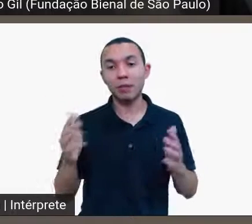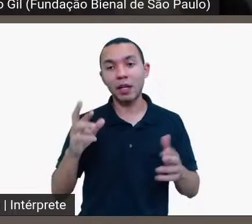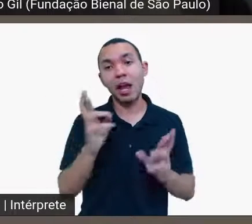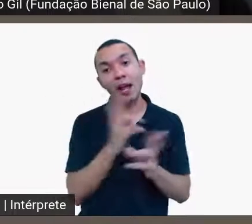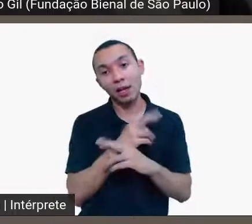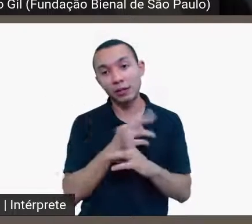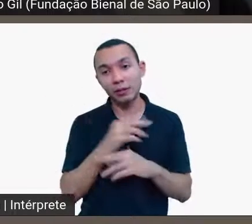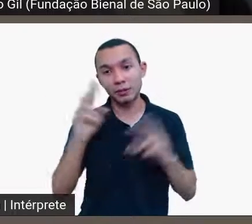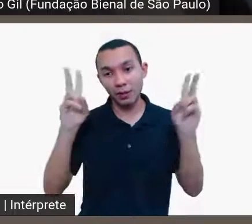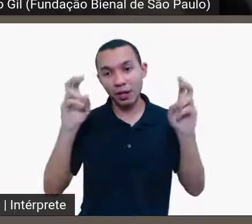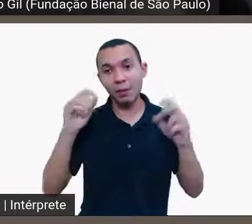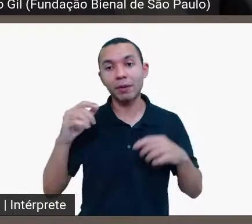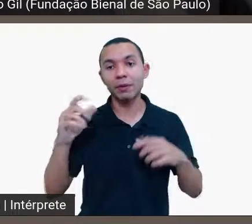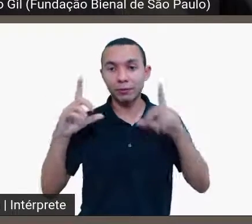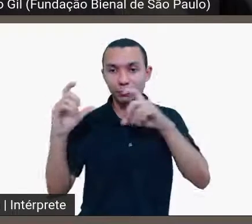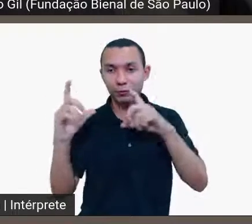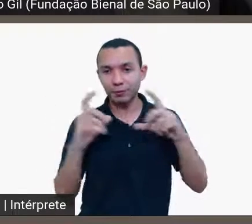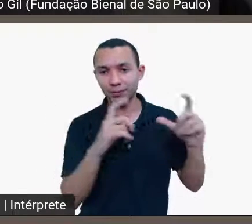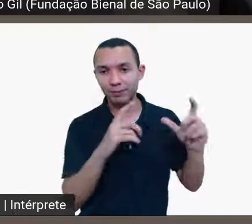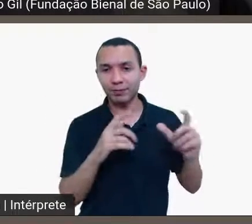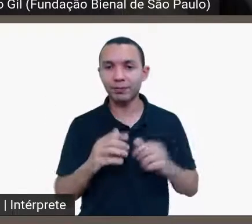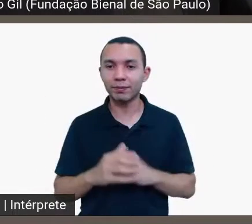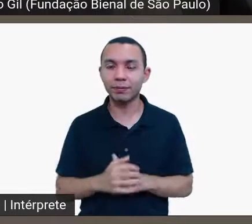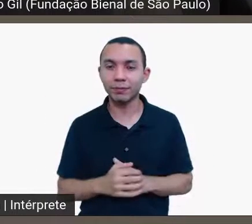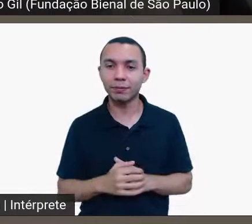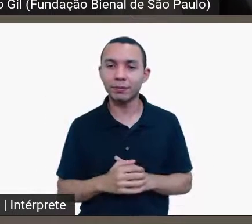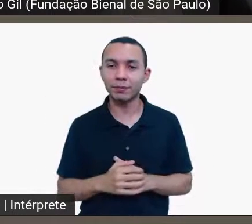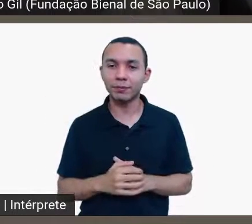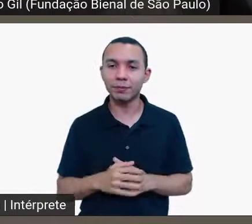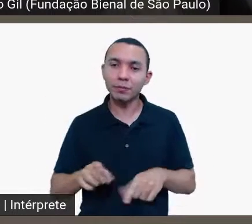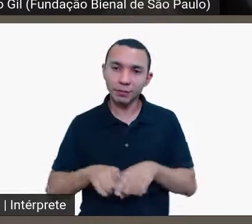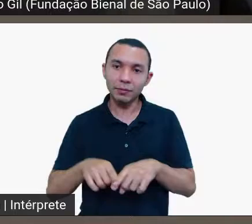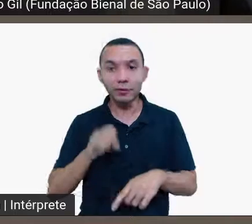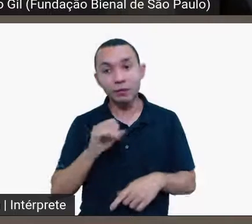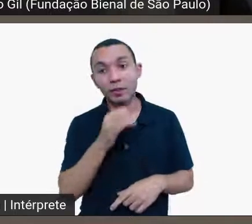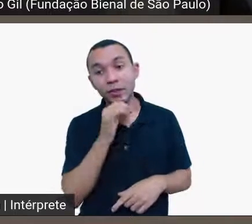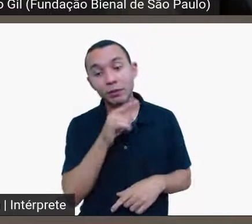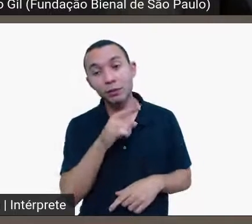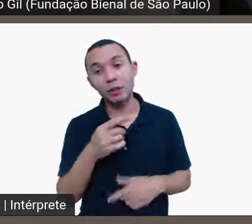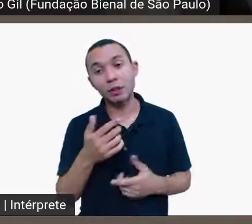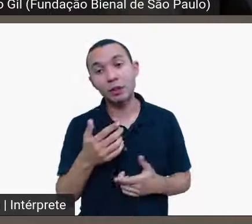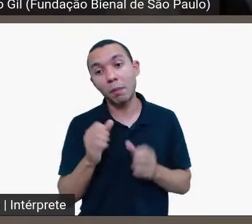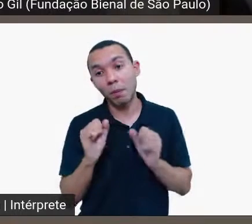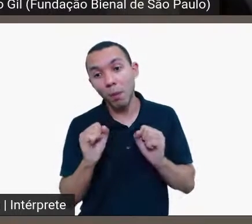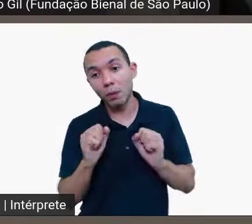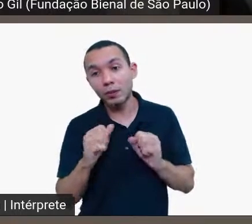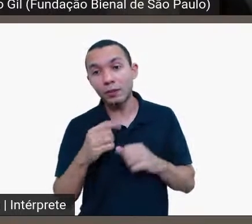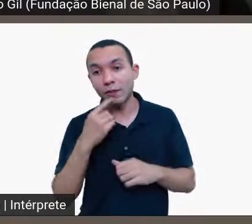ao largo da semana. E também, se você puder, assim, comentar um pouco o que você disse aí,